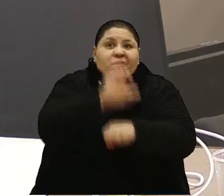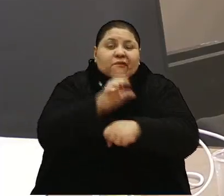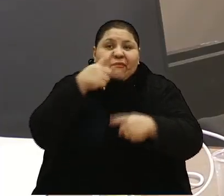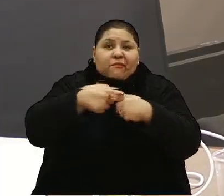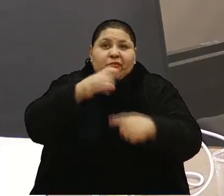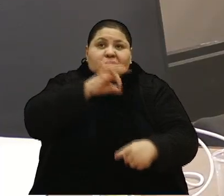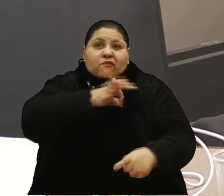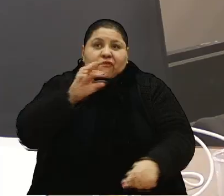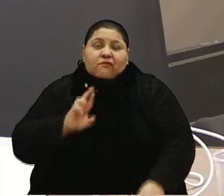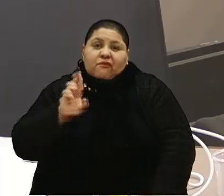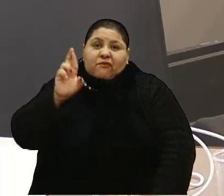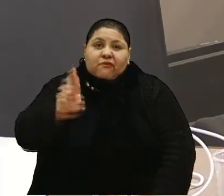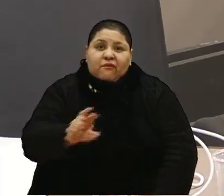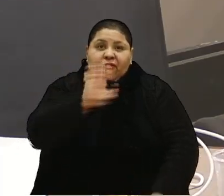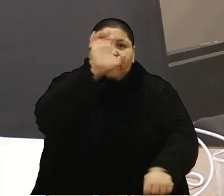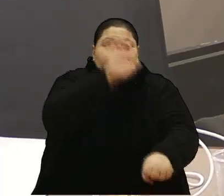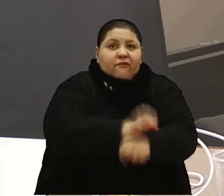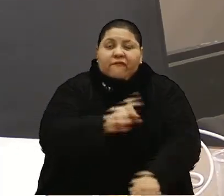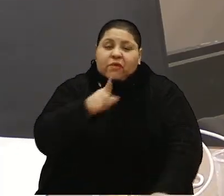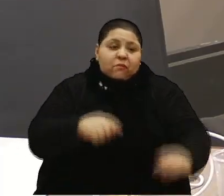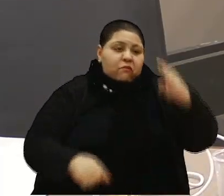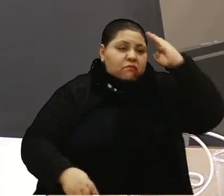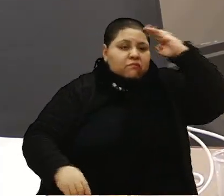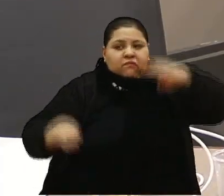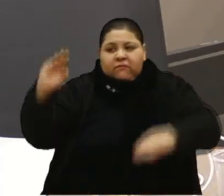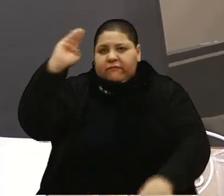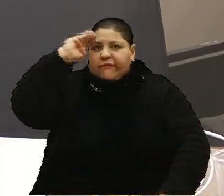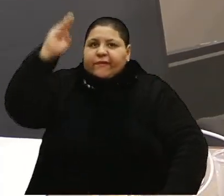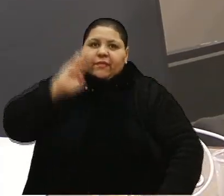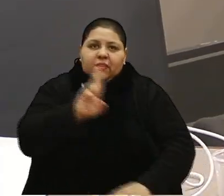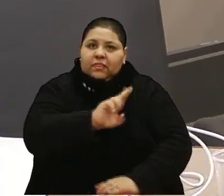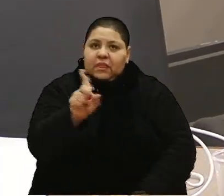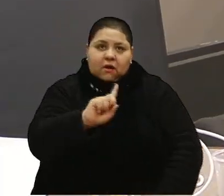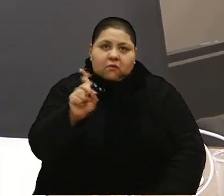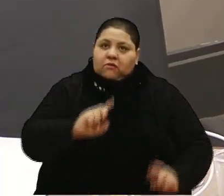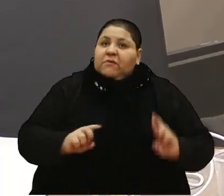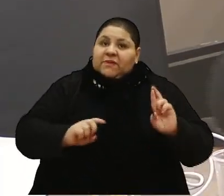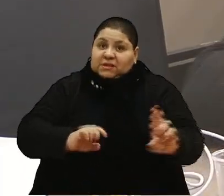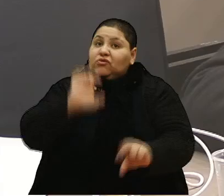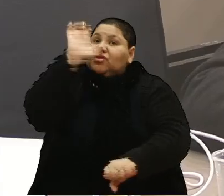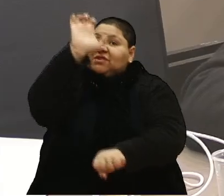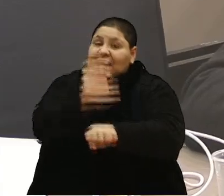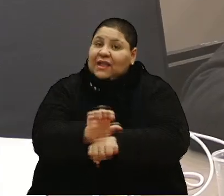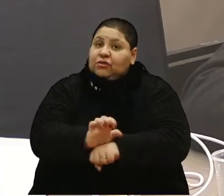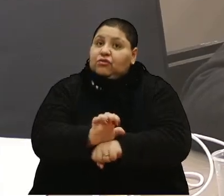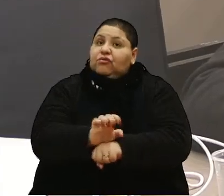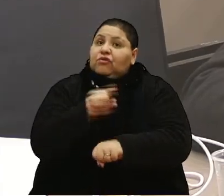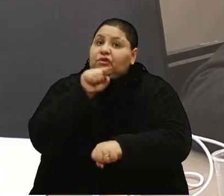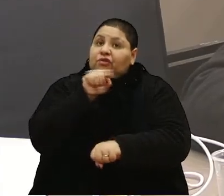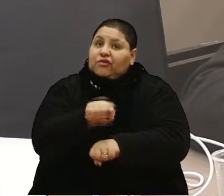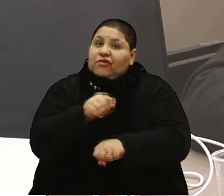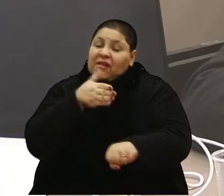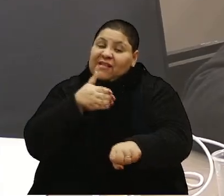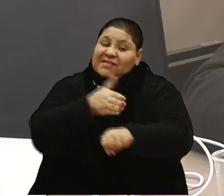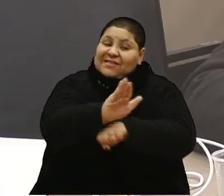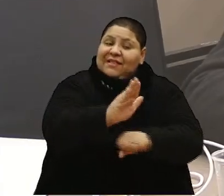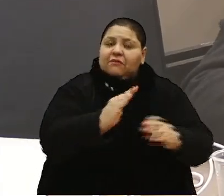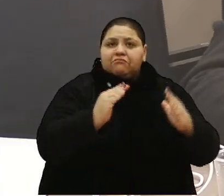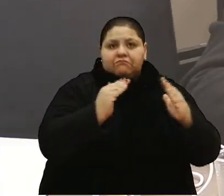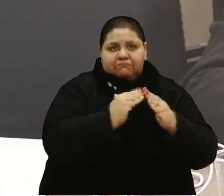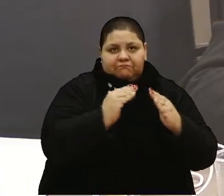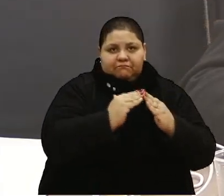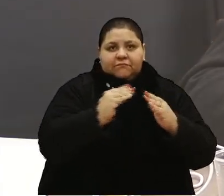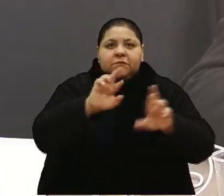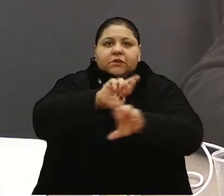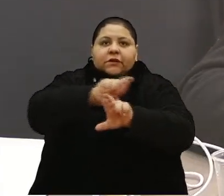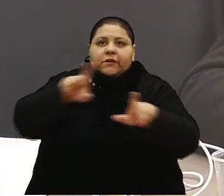Estado, não é o soldadinho tal, não é o soldado ciclano, beltrano, não, representa o Estado. O Estado adentrando dentro da sua residência.